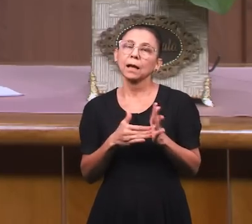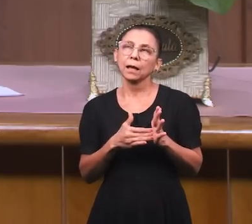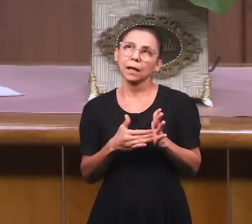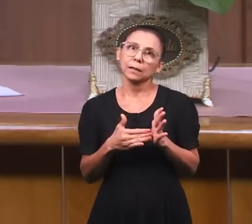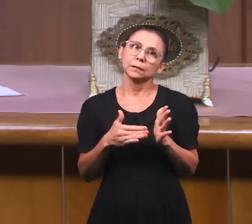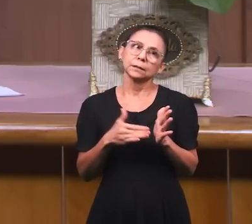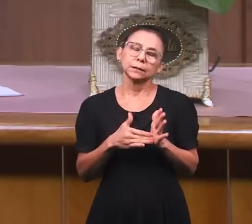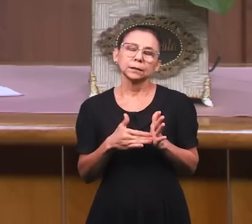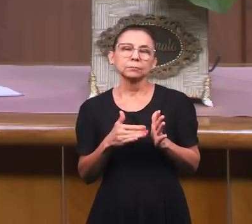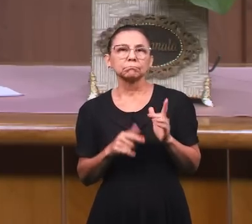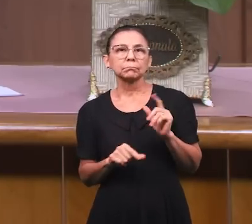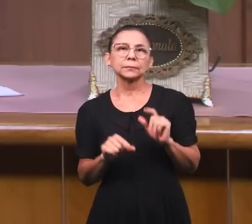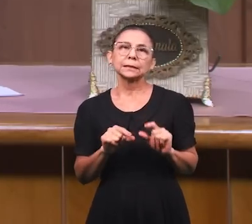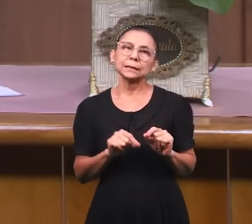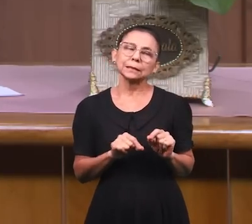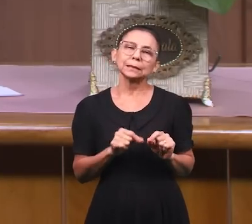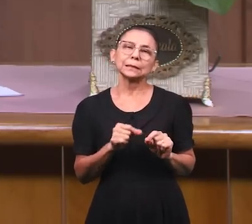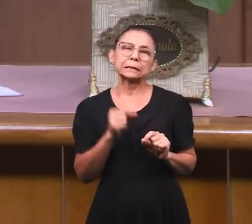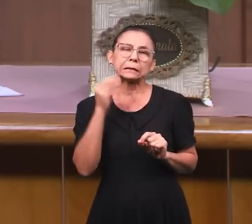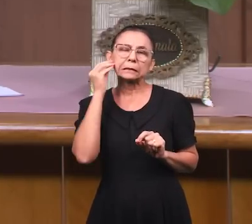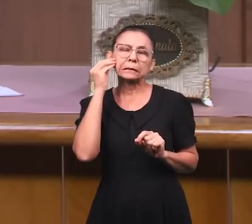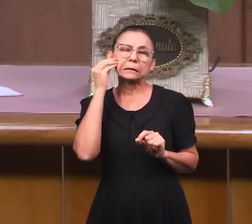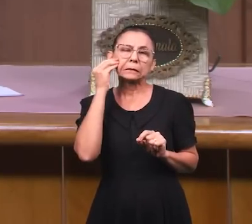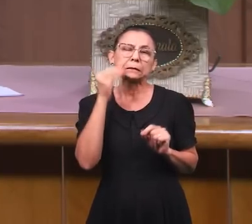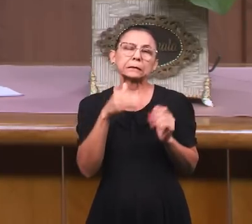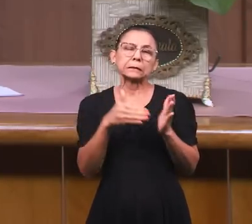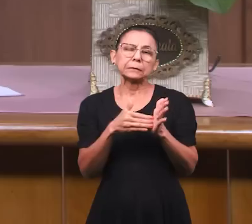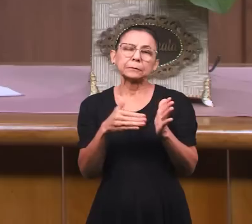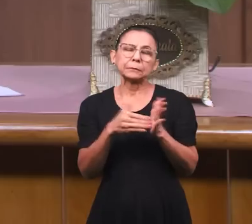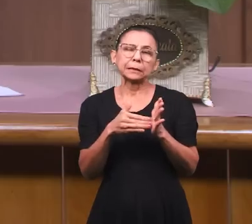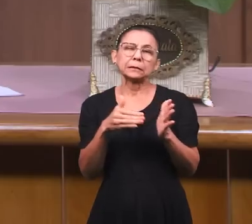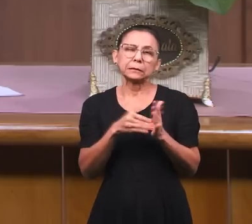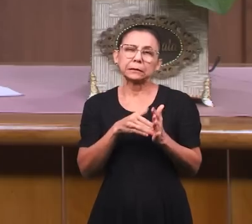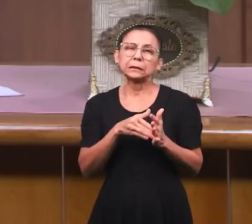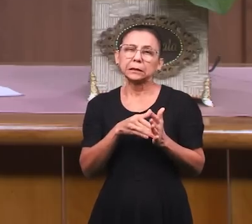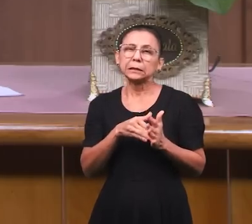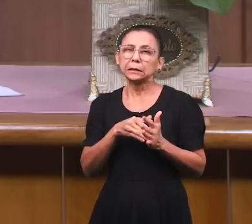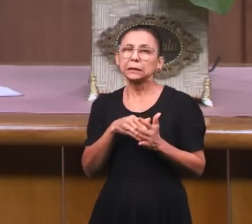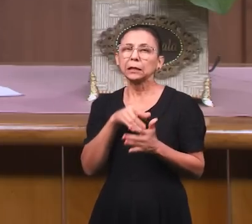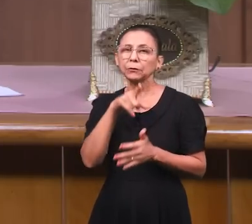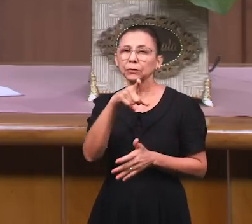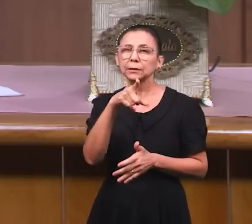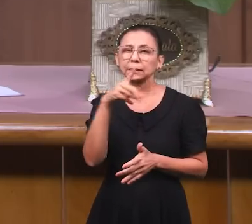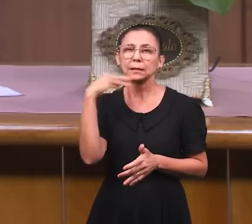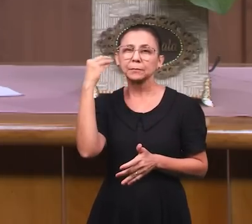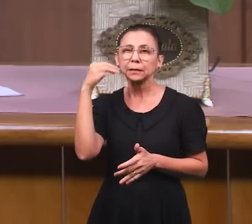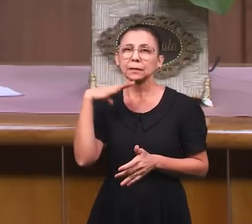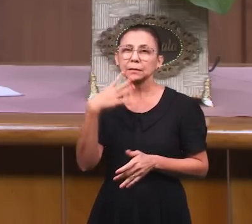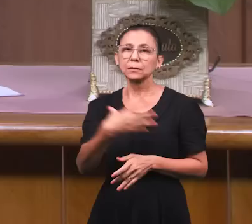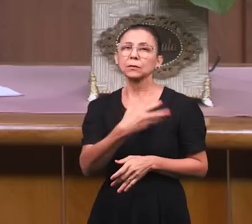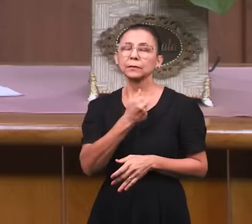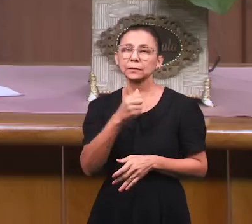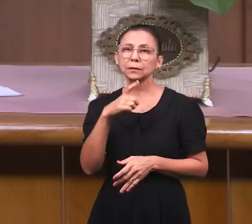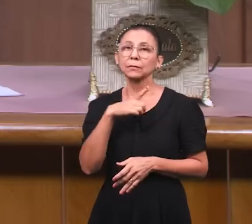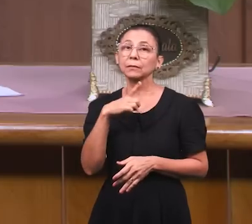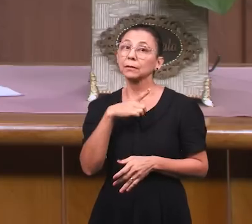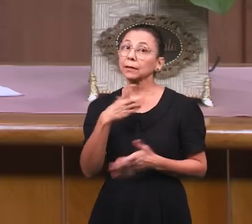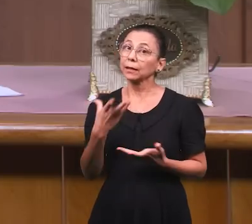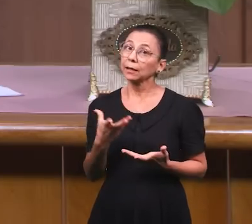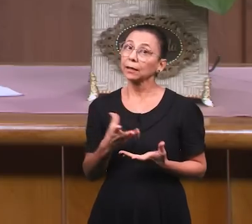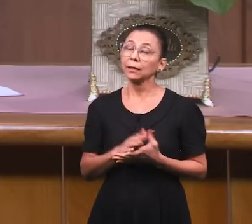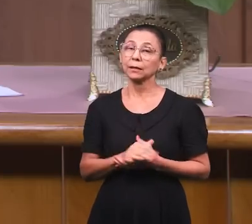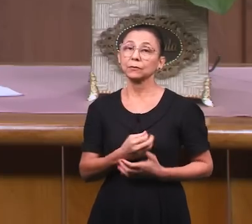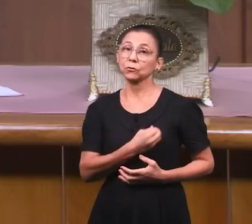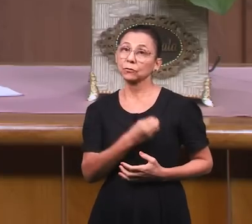uma situação, digamos, de impedimento para que o homem possa alcançar uma experiência de salvação,